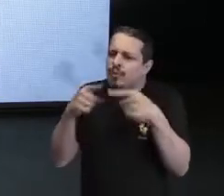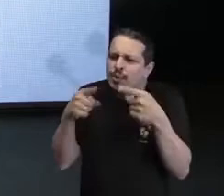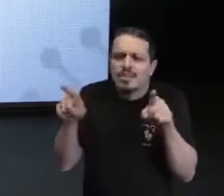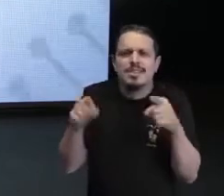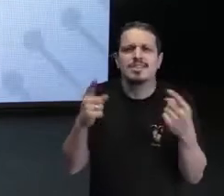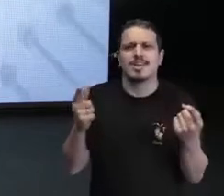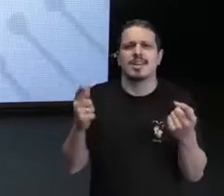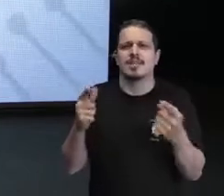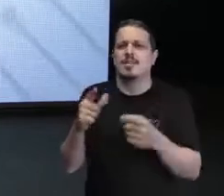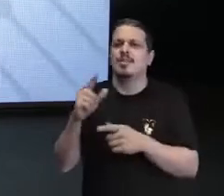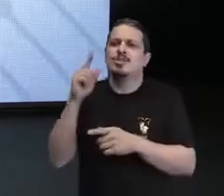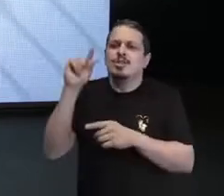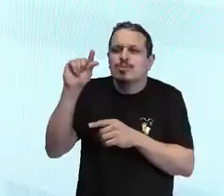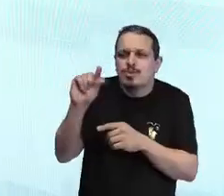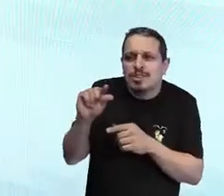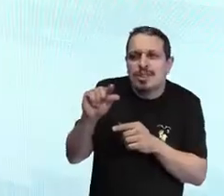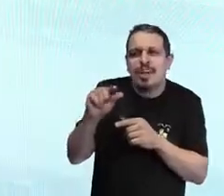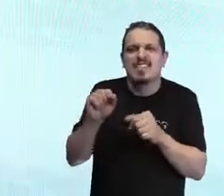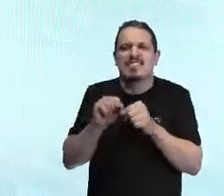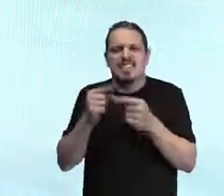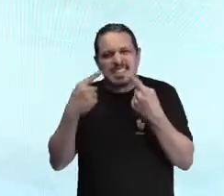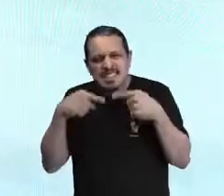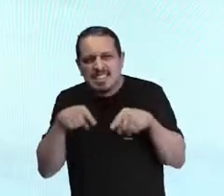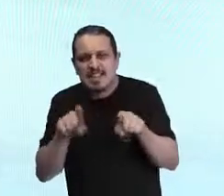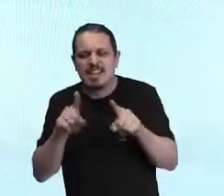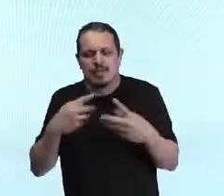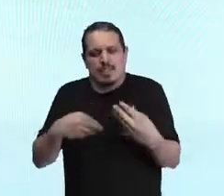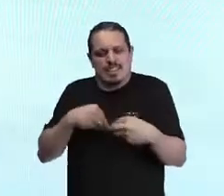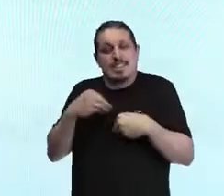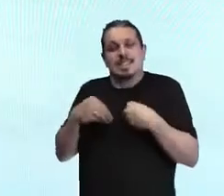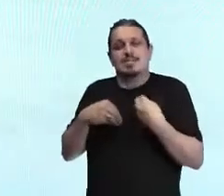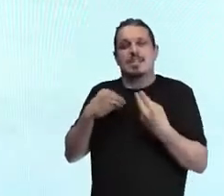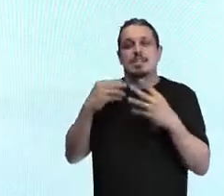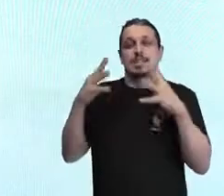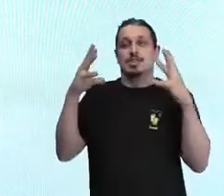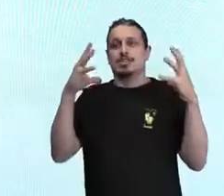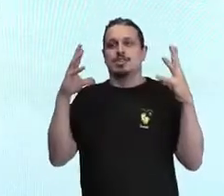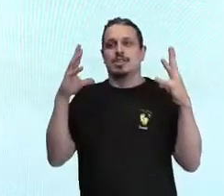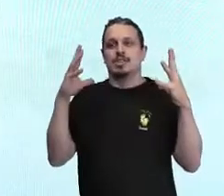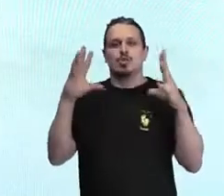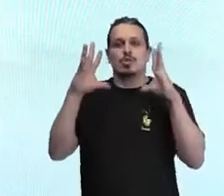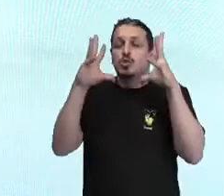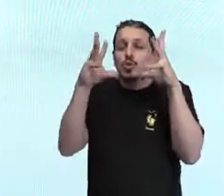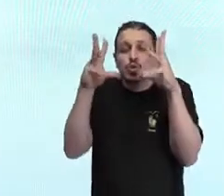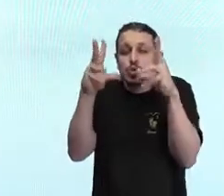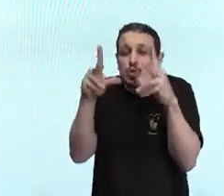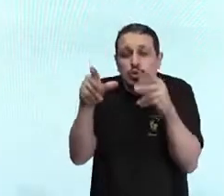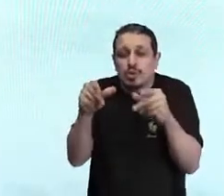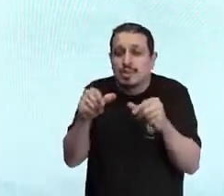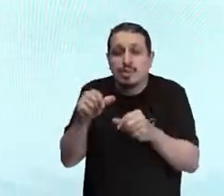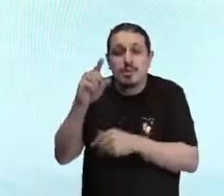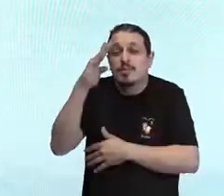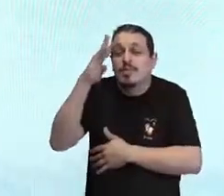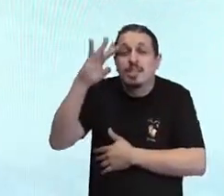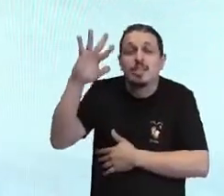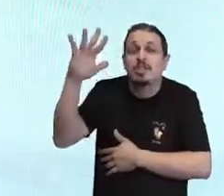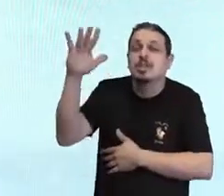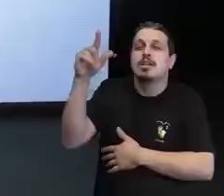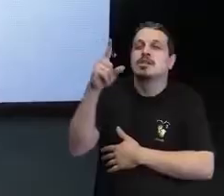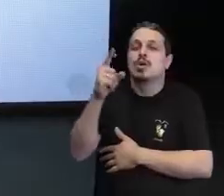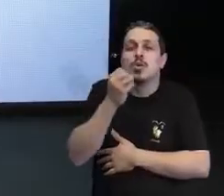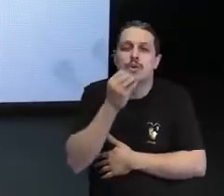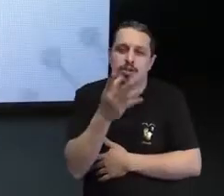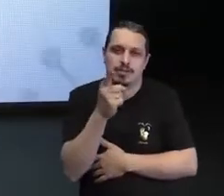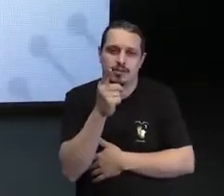desafios sensoriais, tudo que vocês imaginarem, roda, contação de histórias, eu consegui isso em